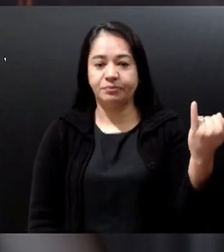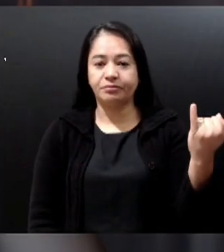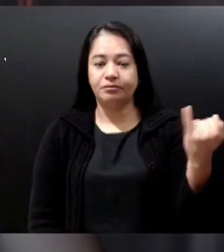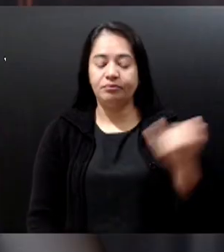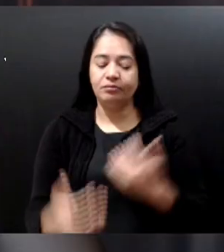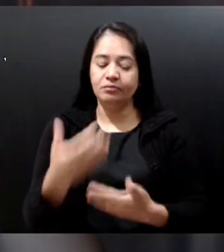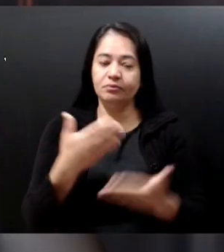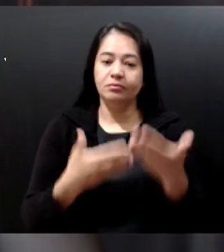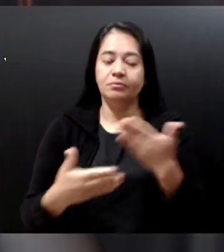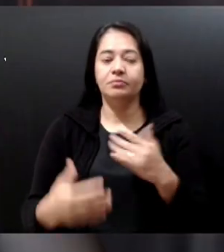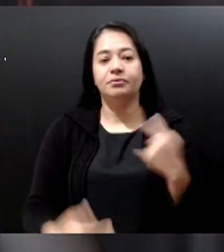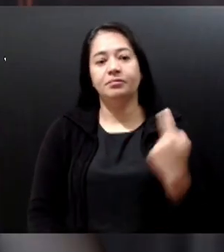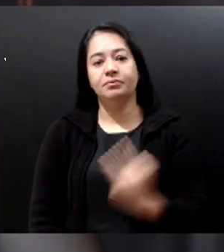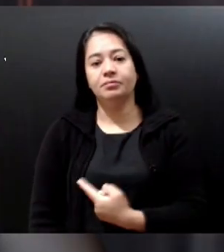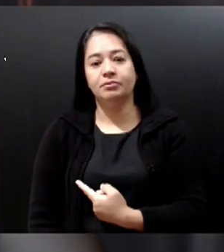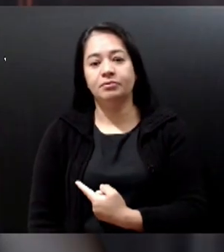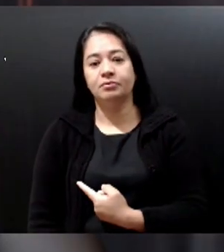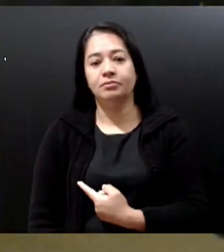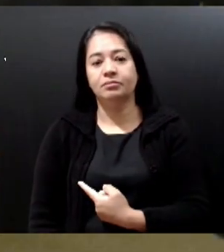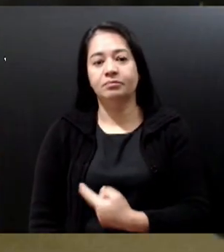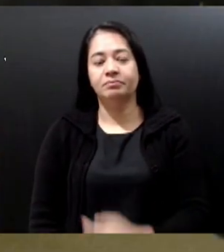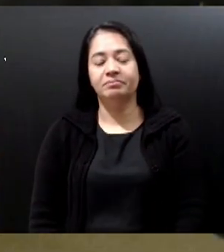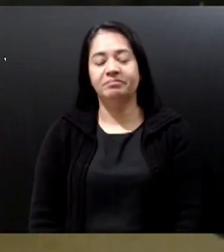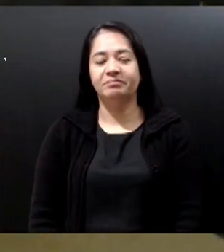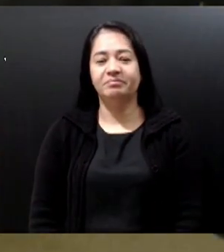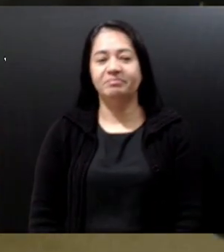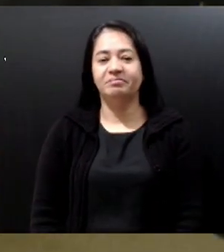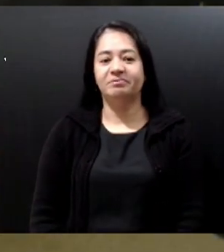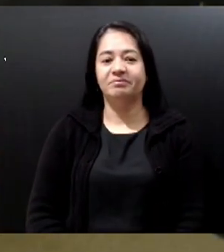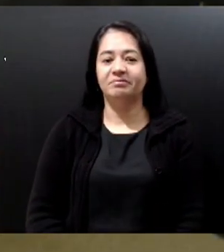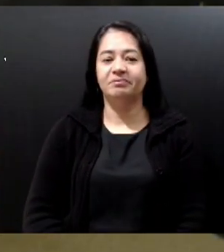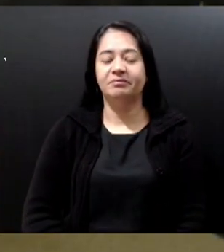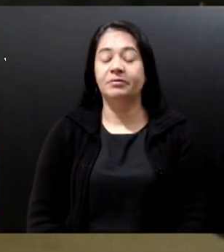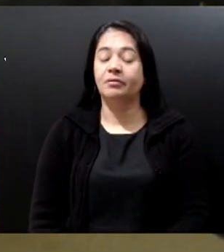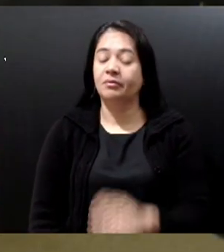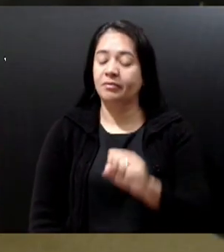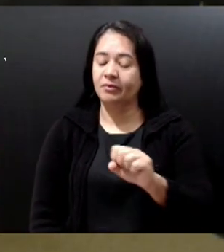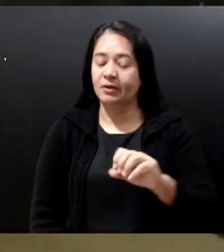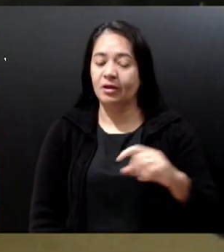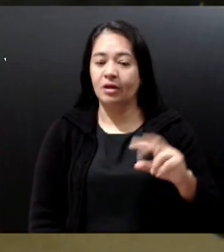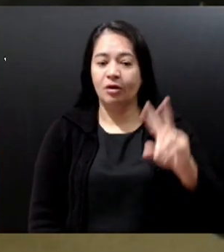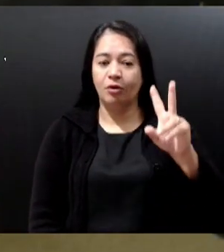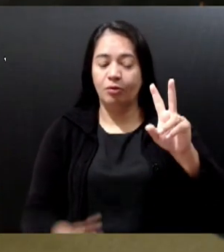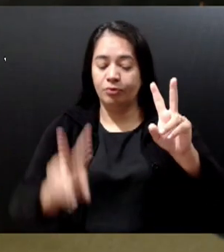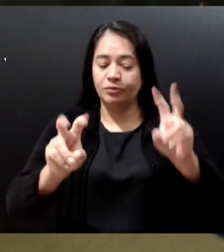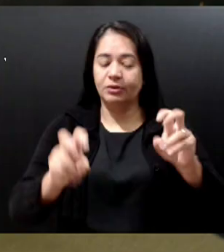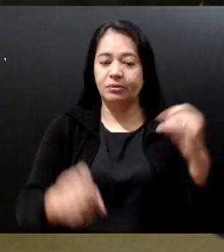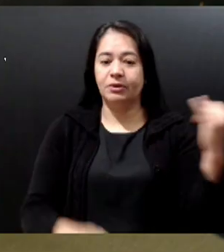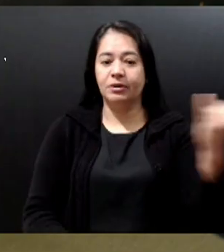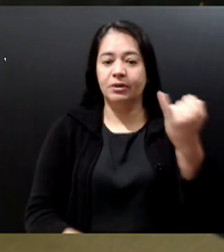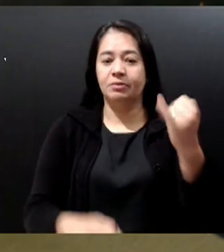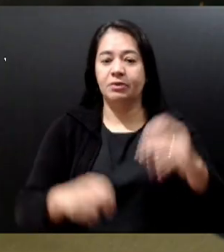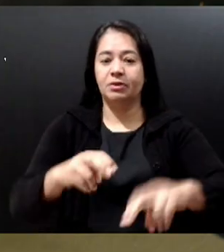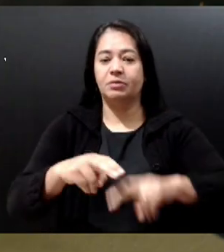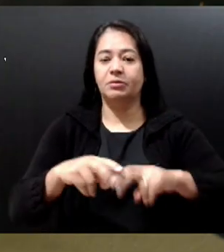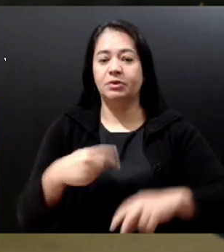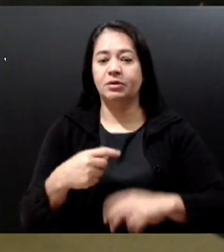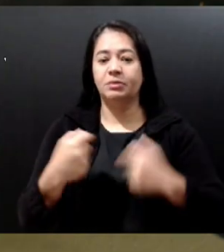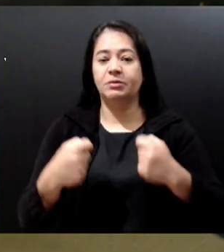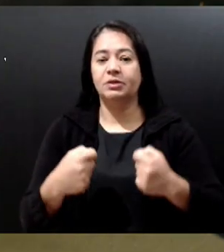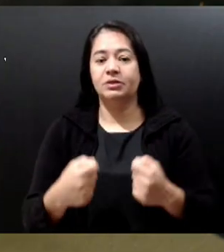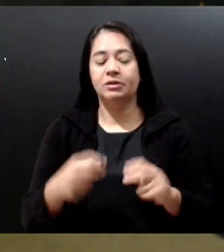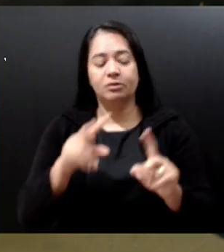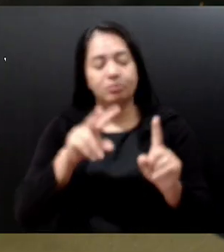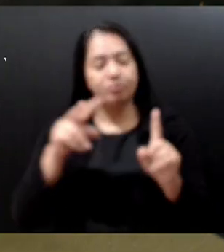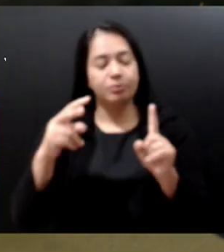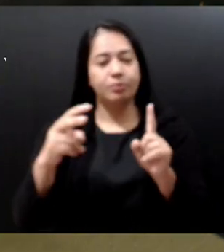né? Muito bem, é um tema muito importante que envolve a todos nós e por isso a gente precisa de uma visão jurídica, né?